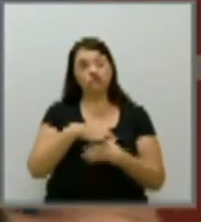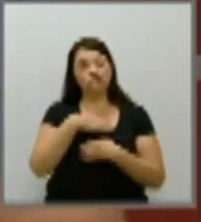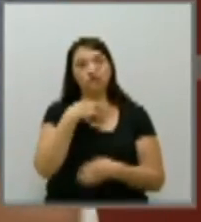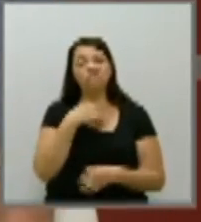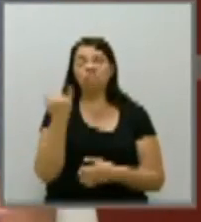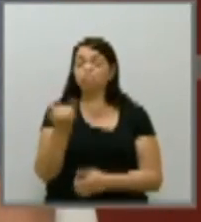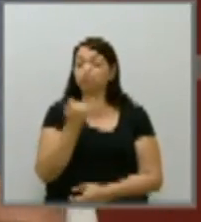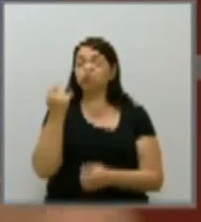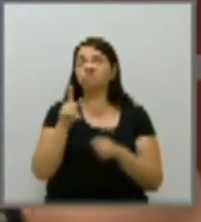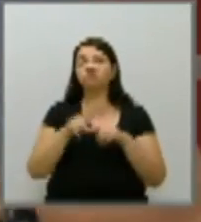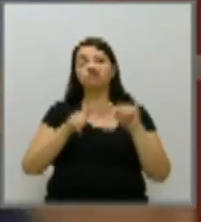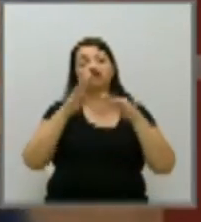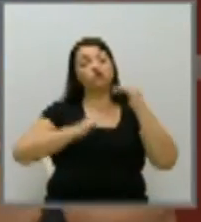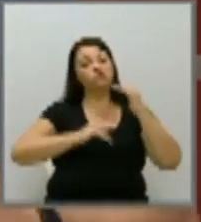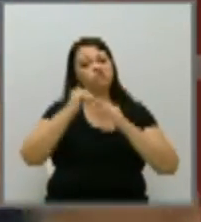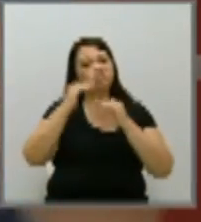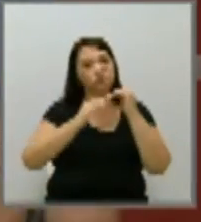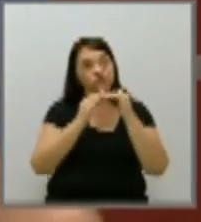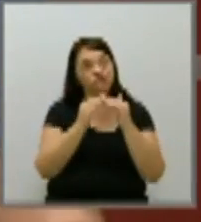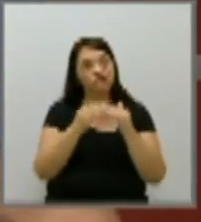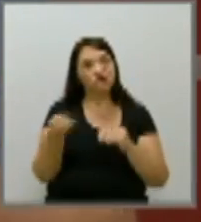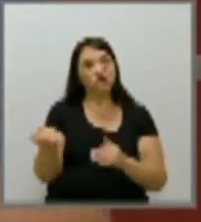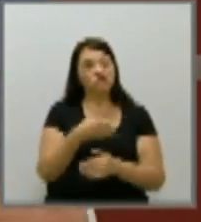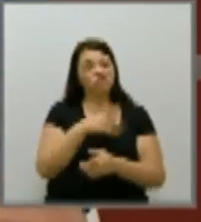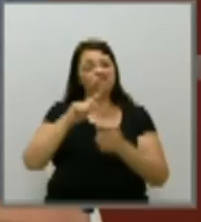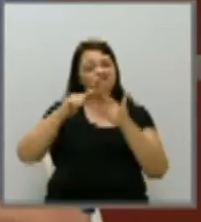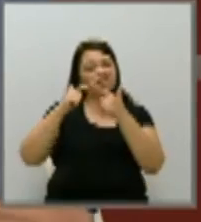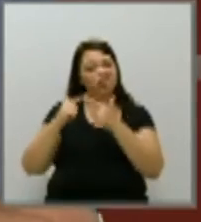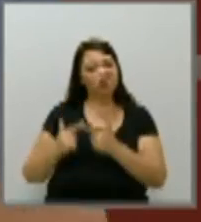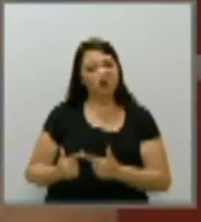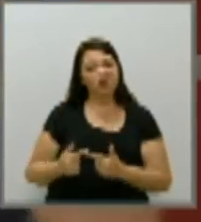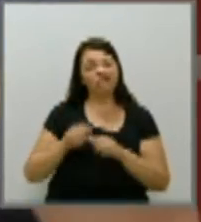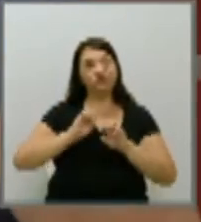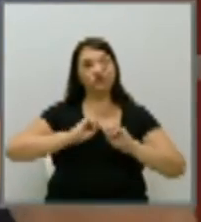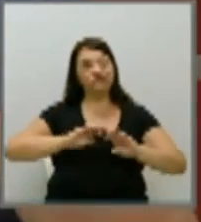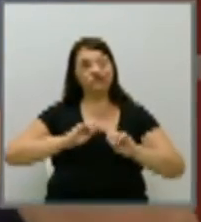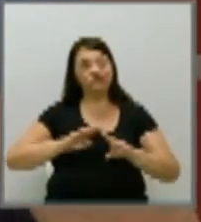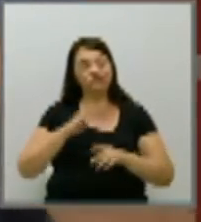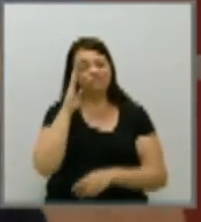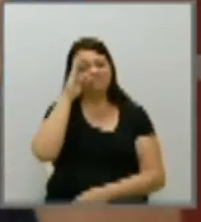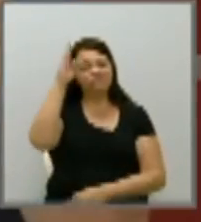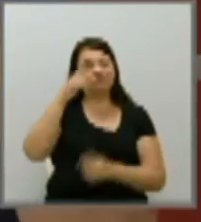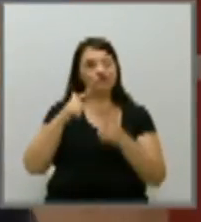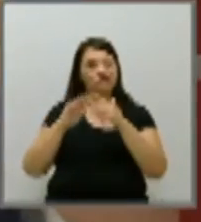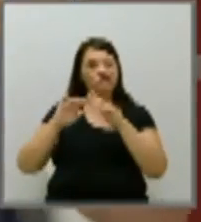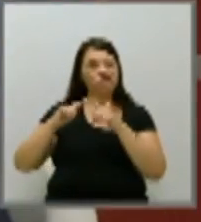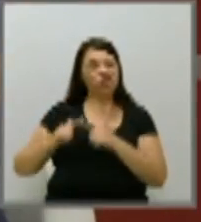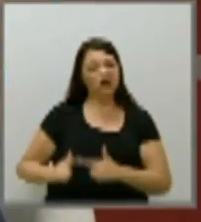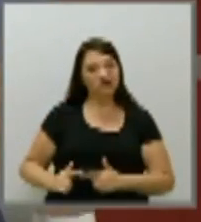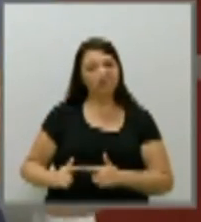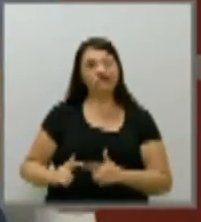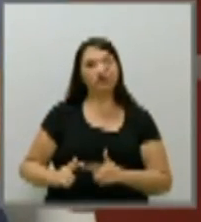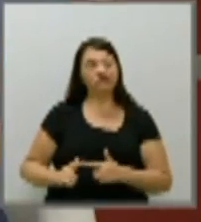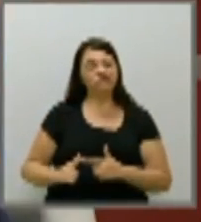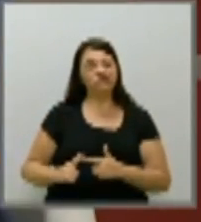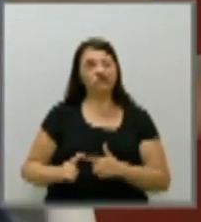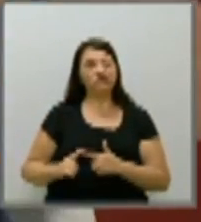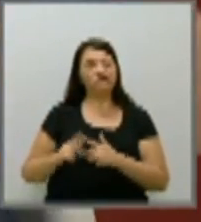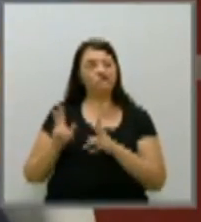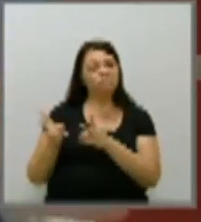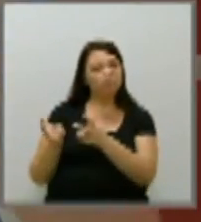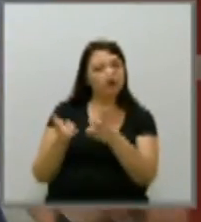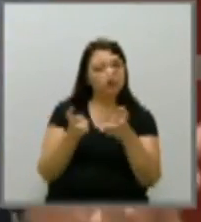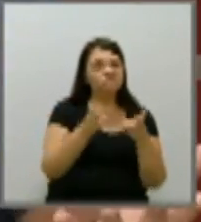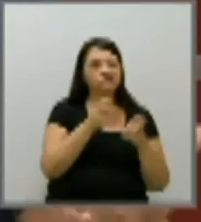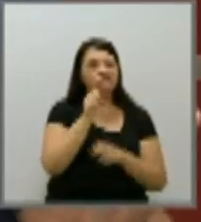que a gente construa justamente essa nova lógica de educação. Principalmente uma lógica que atenda e perceba o aluno através